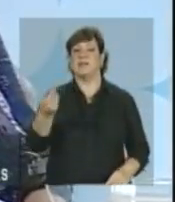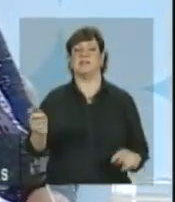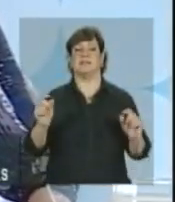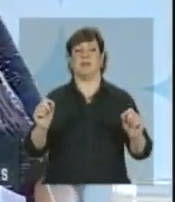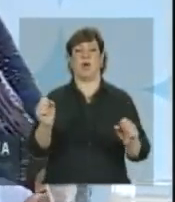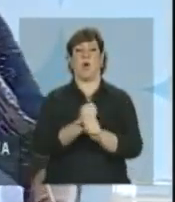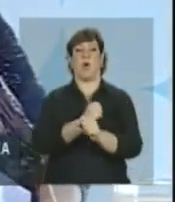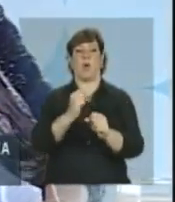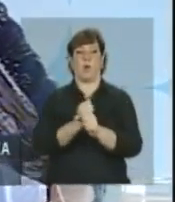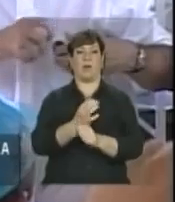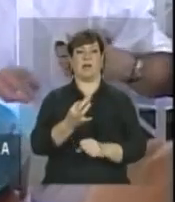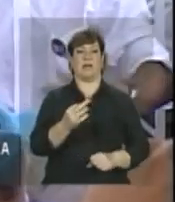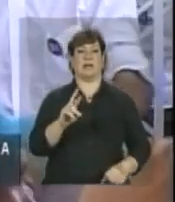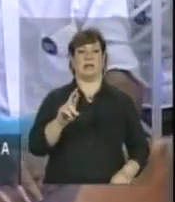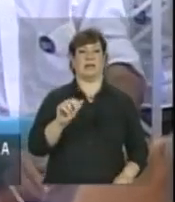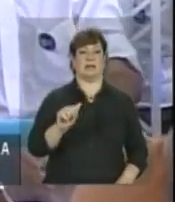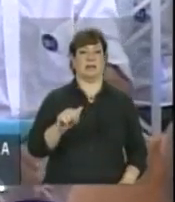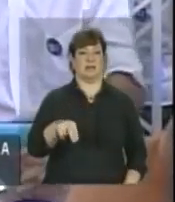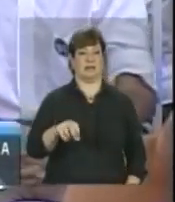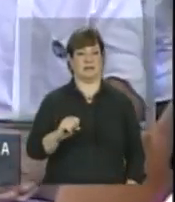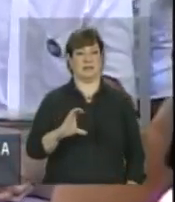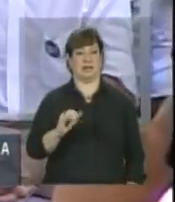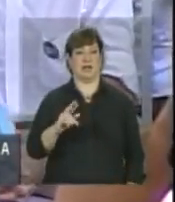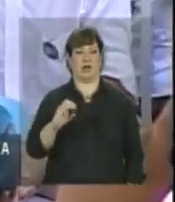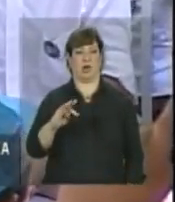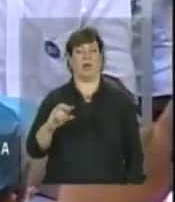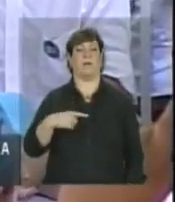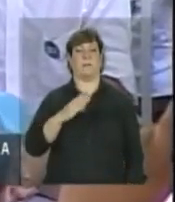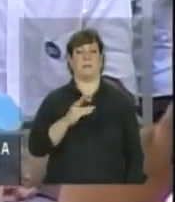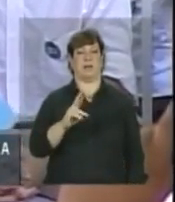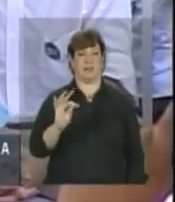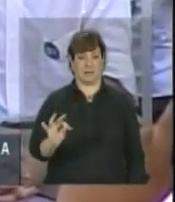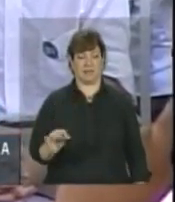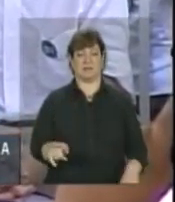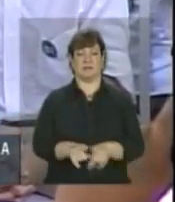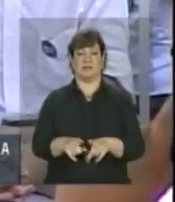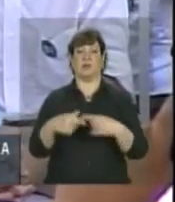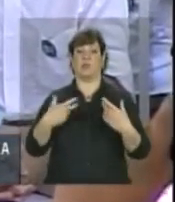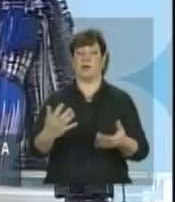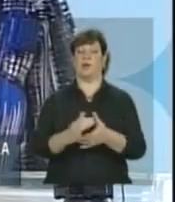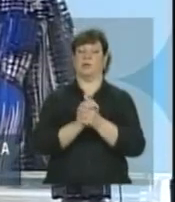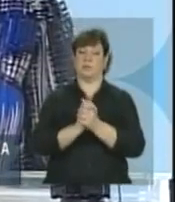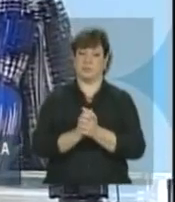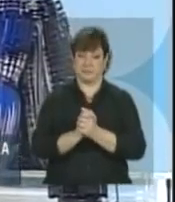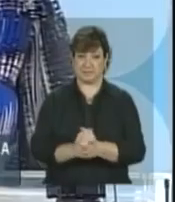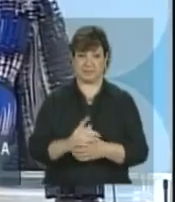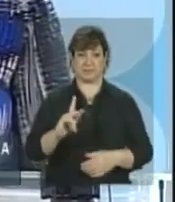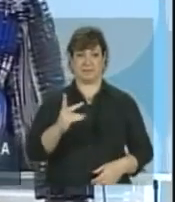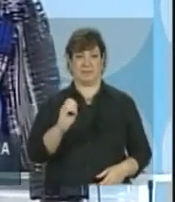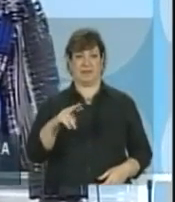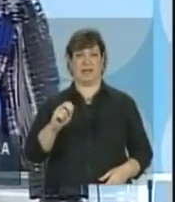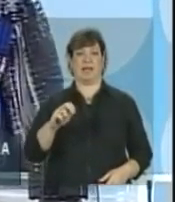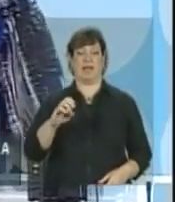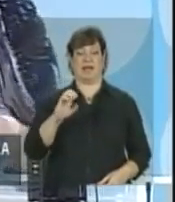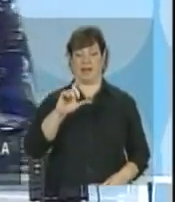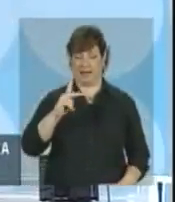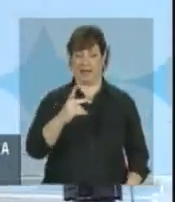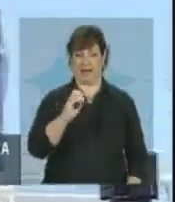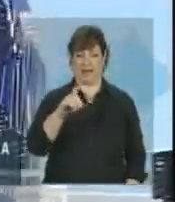a obra da Transcarioca, do BRT. E queria também cumprimentar a Helena Chagas, da